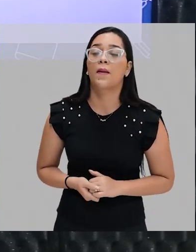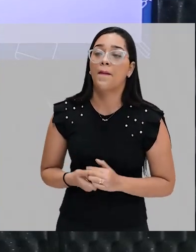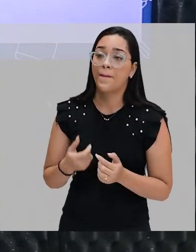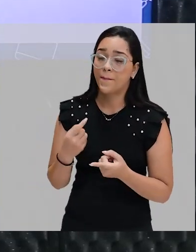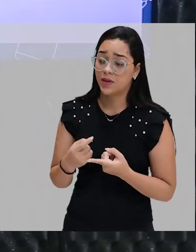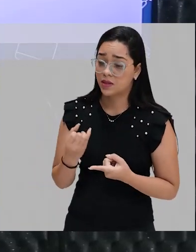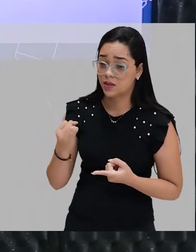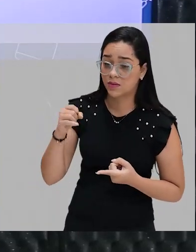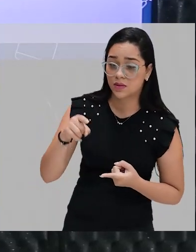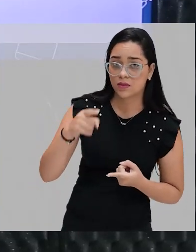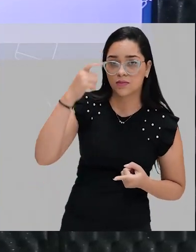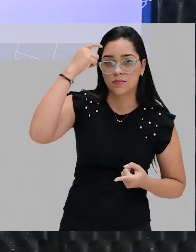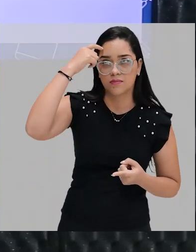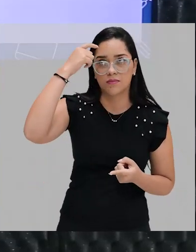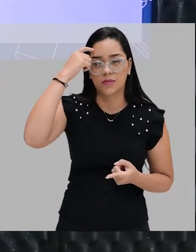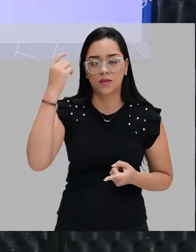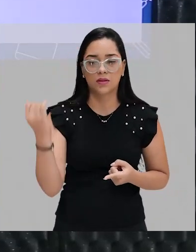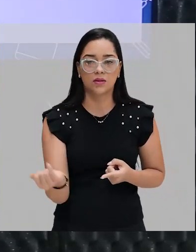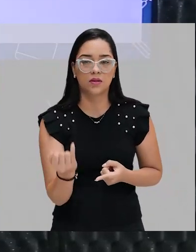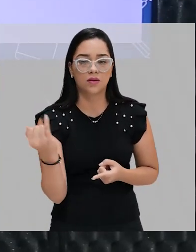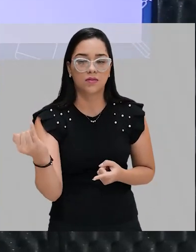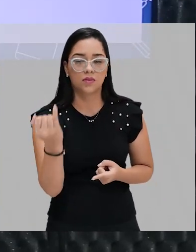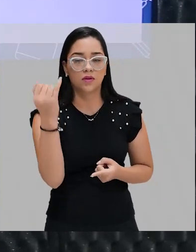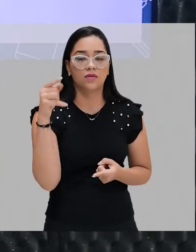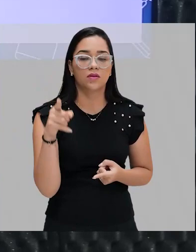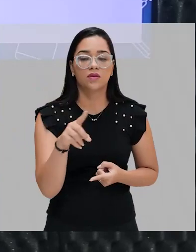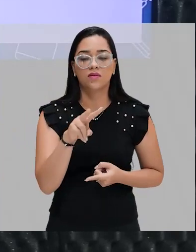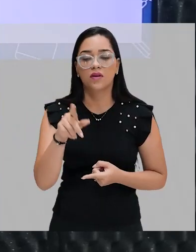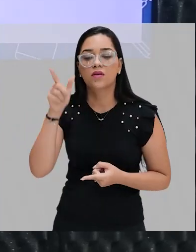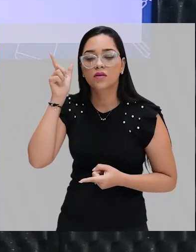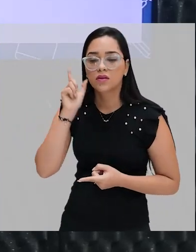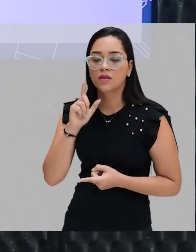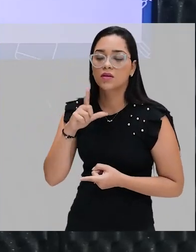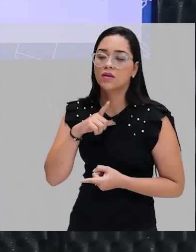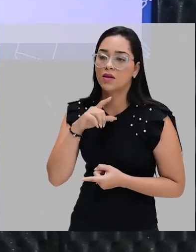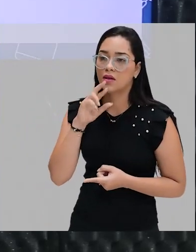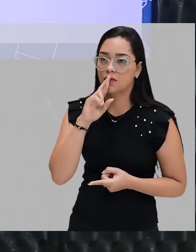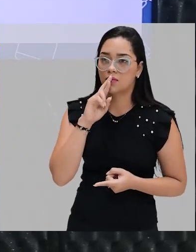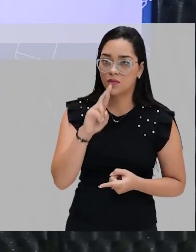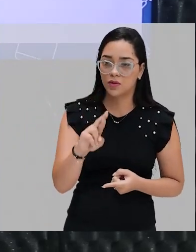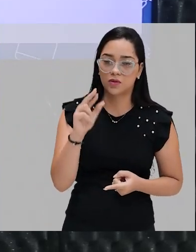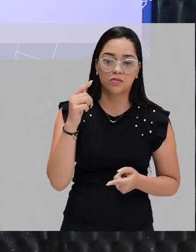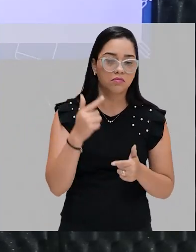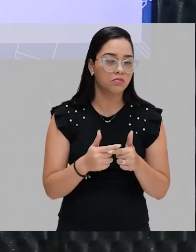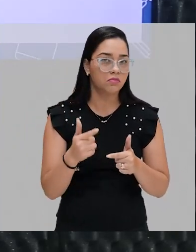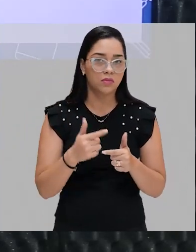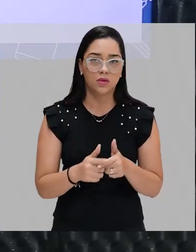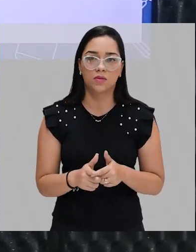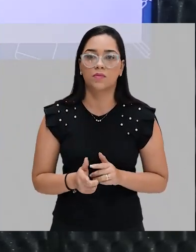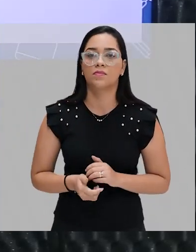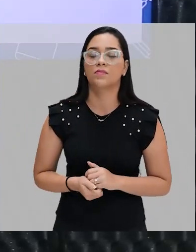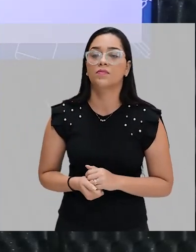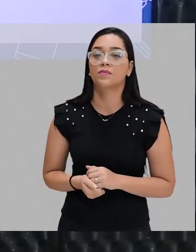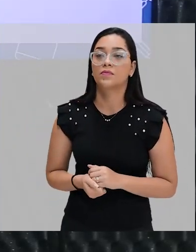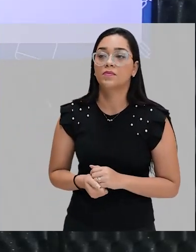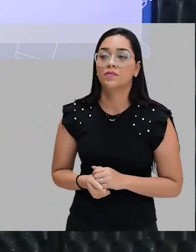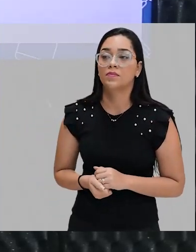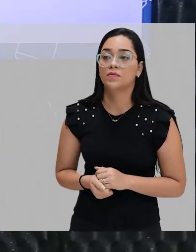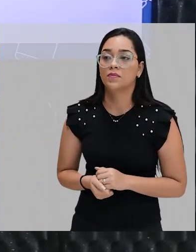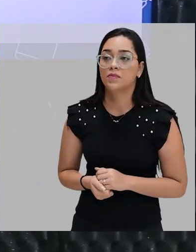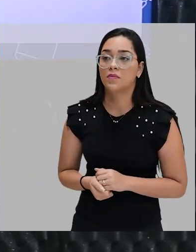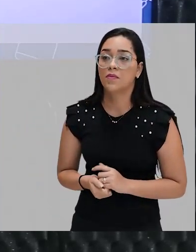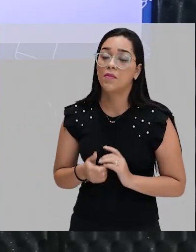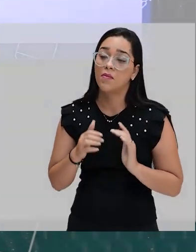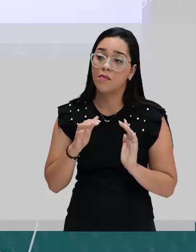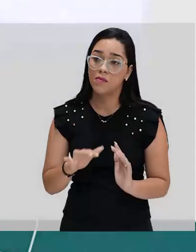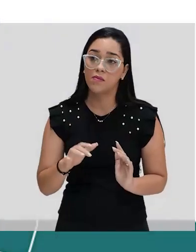Que você achar que são importantes, e você vai conseguir fazer a resolução sem problema nenhum. Tudo bem?